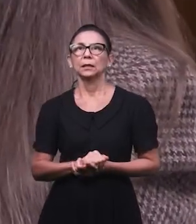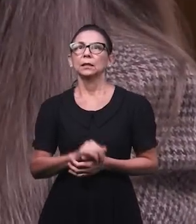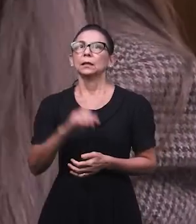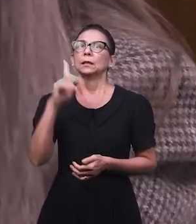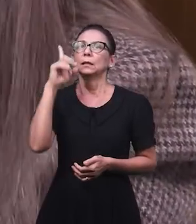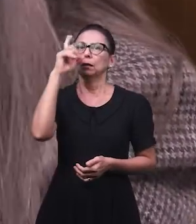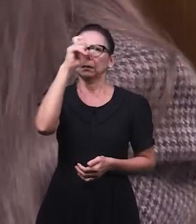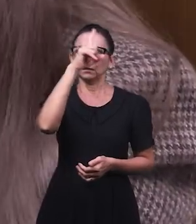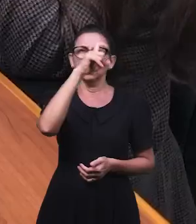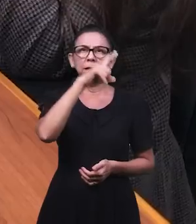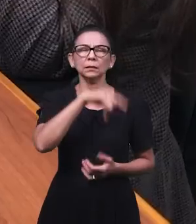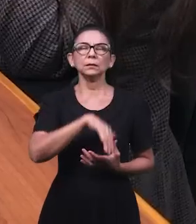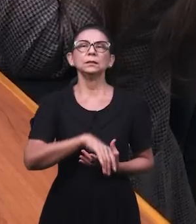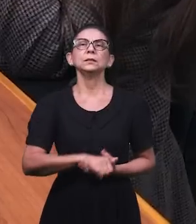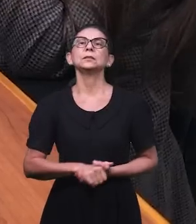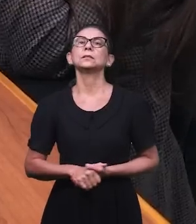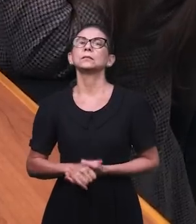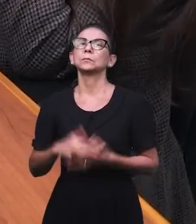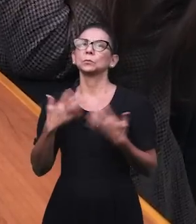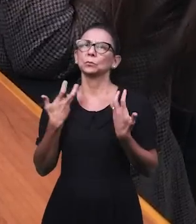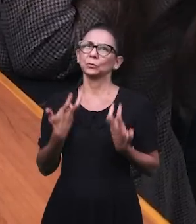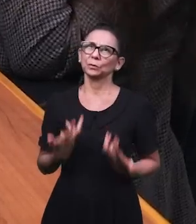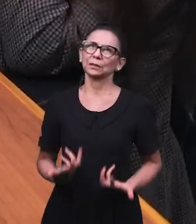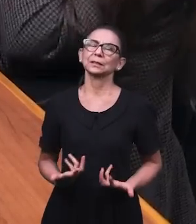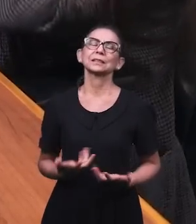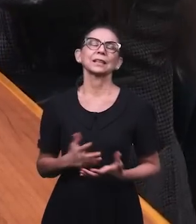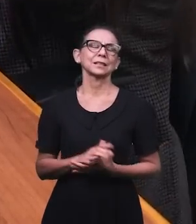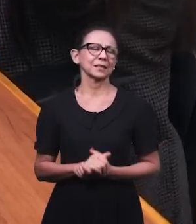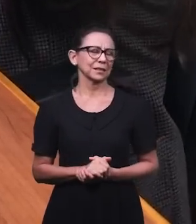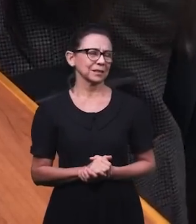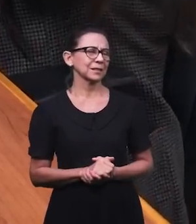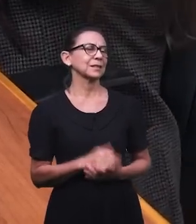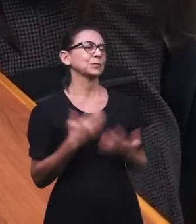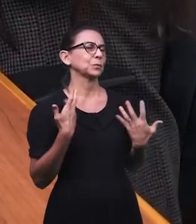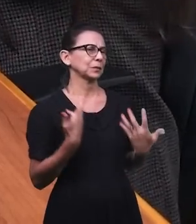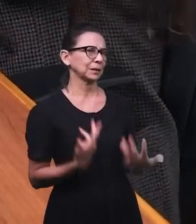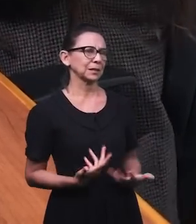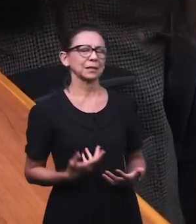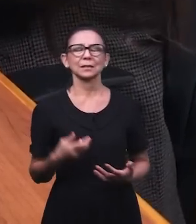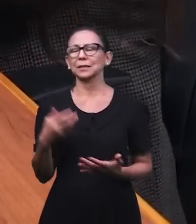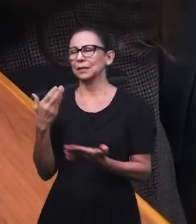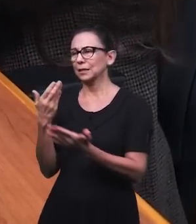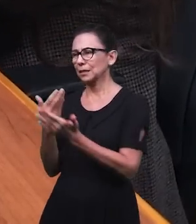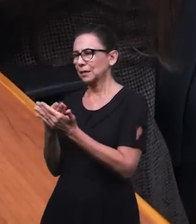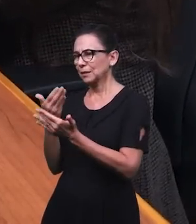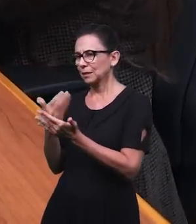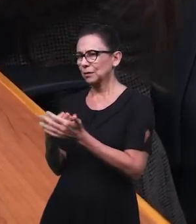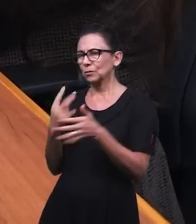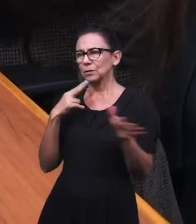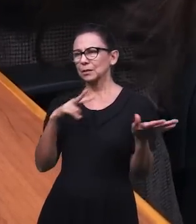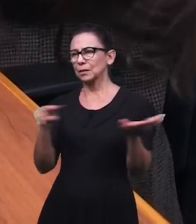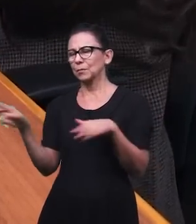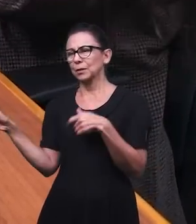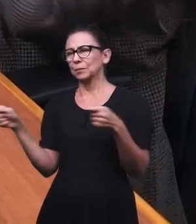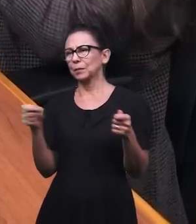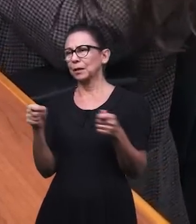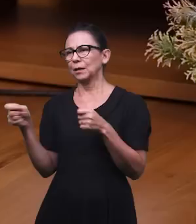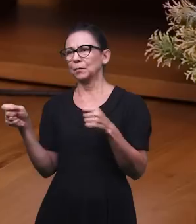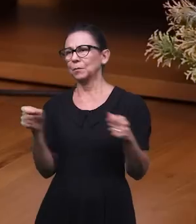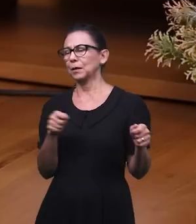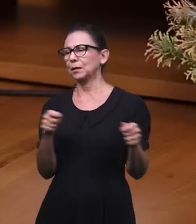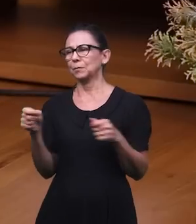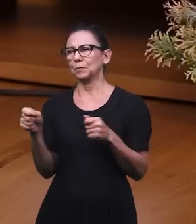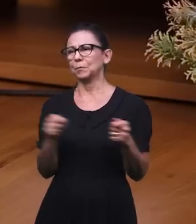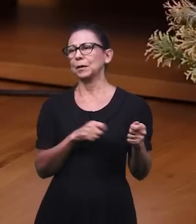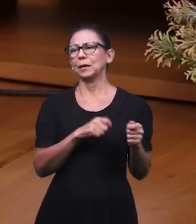desculpa. Mas não era fácil. Eu imagino, cansaço. Nossa. Porque levanta cedo, estuda, volta, final de semana que poderia